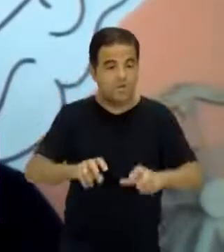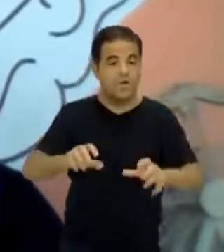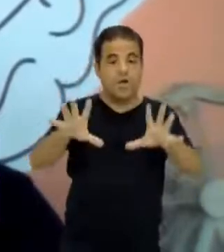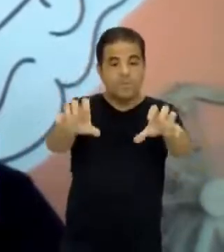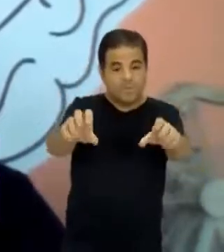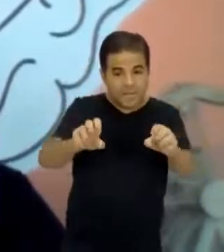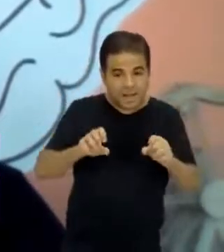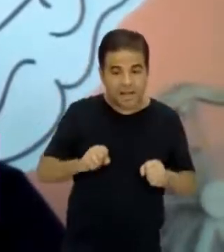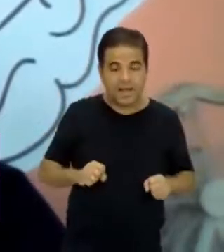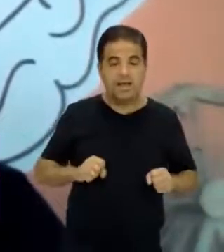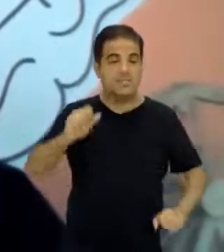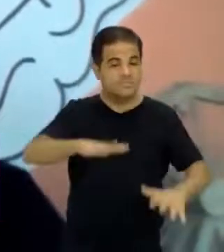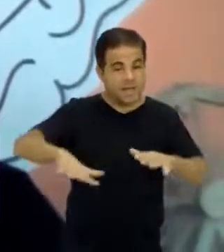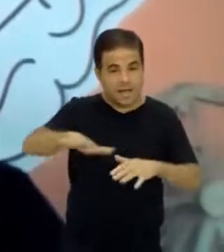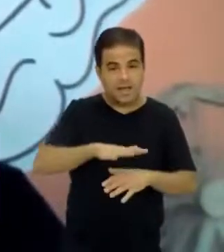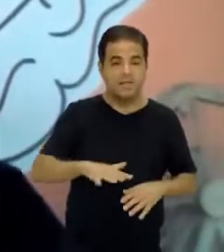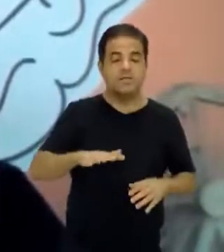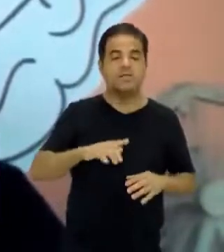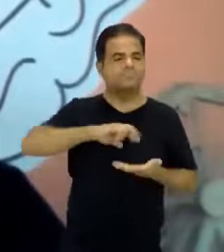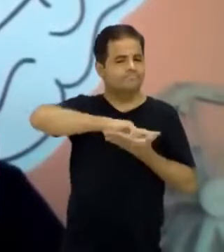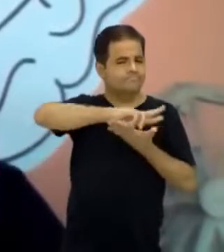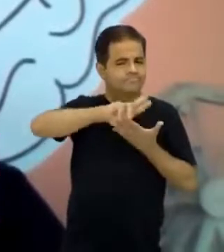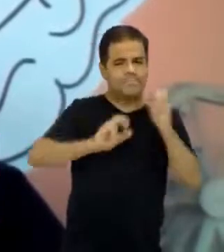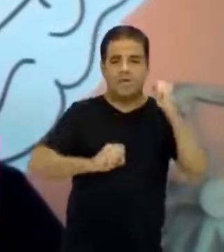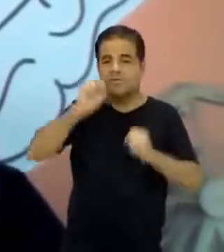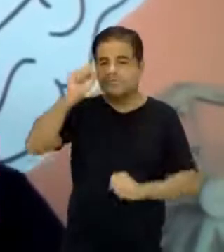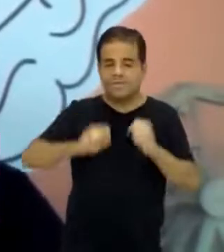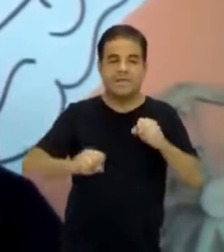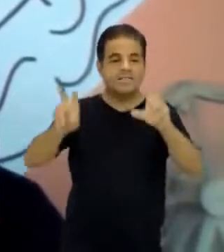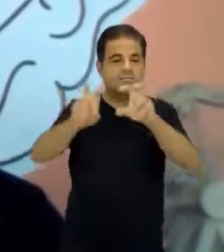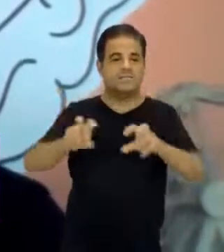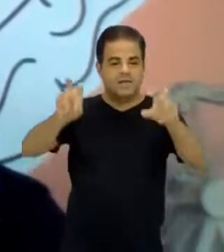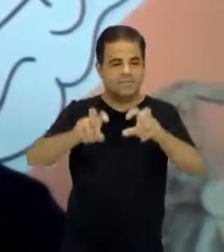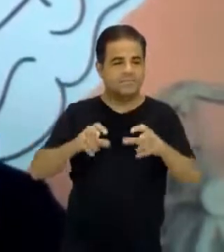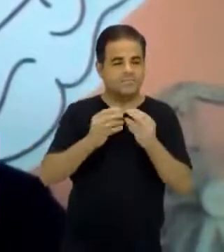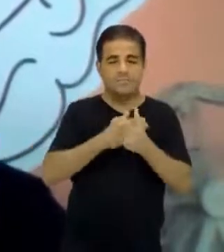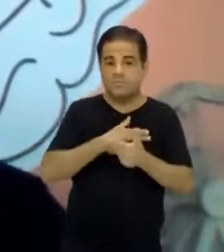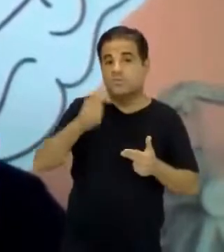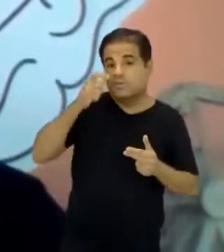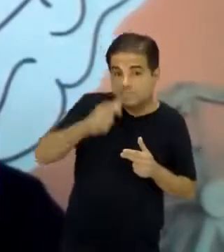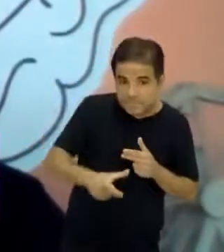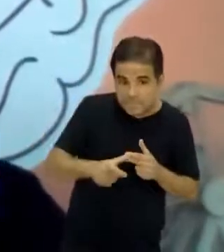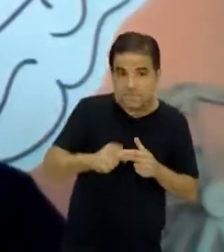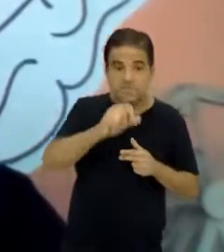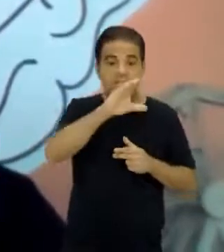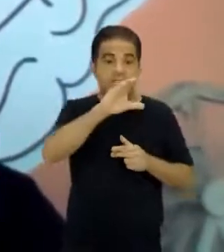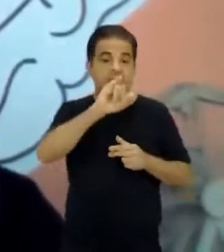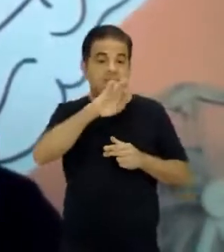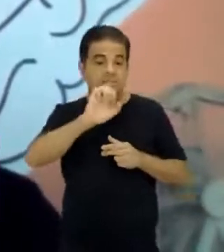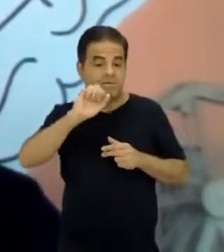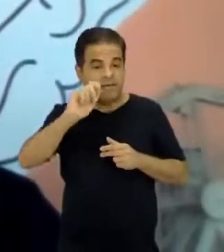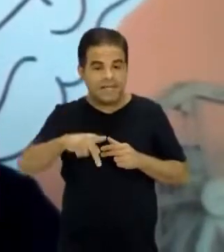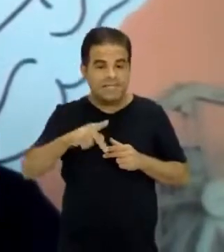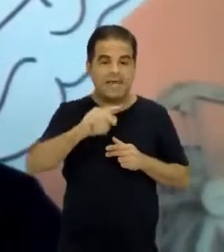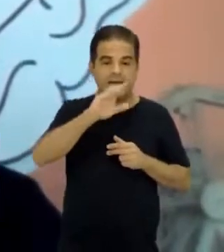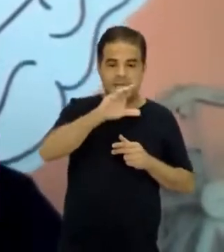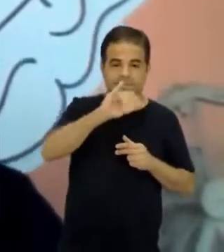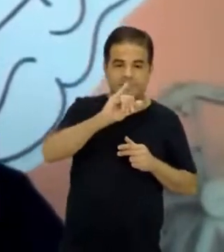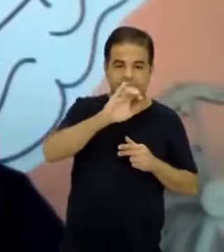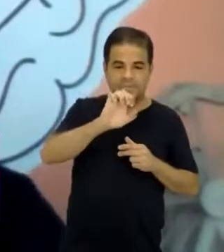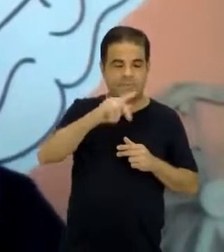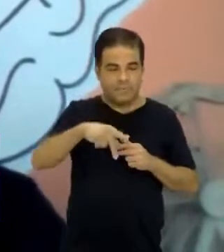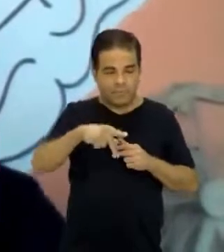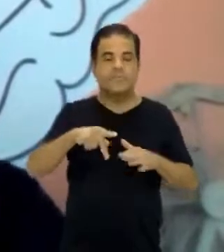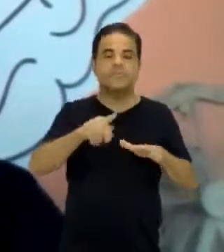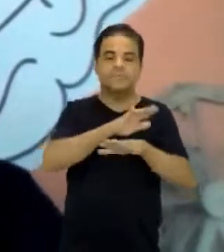nosso espaço, prototipagem e fabricação digital. Se interessou pelo CIEB, entre em contato pelos canais